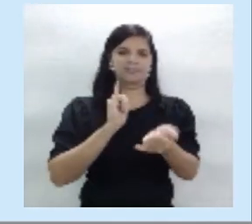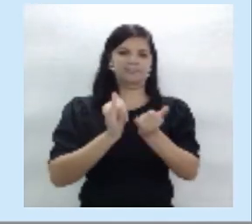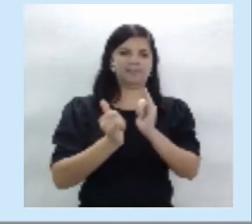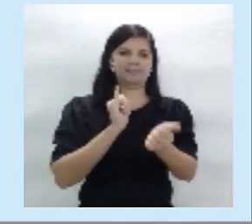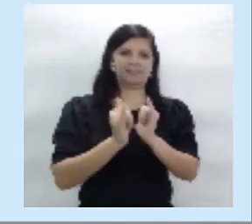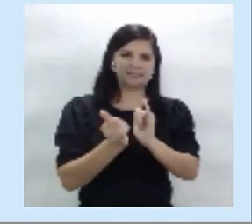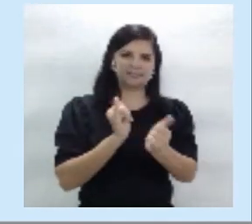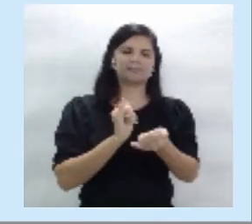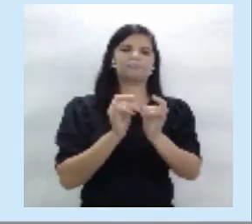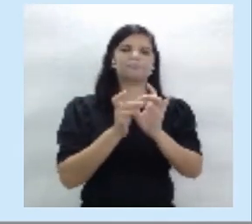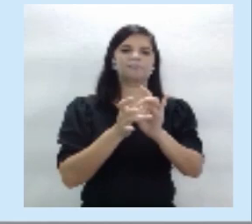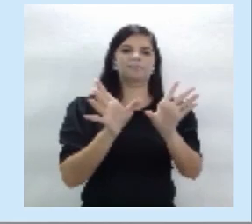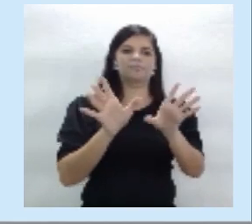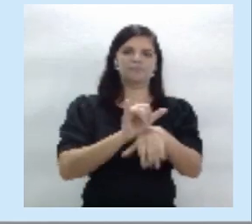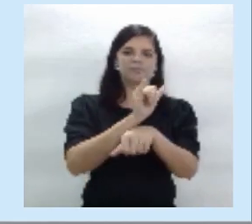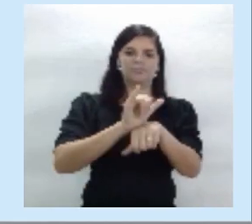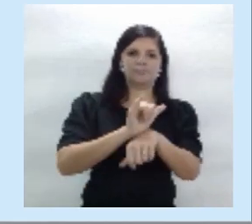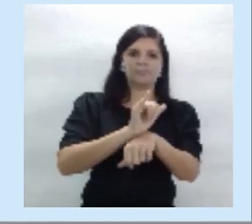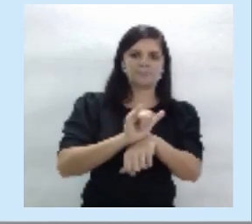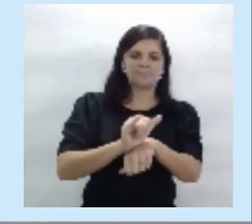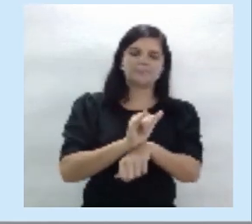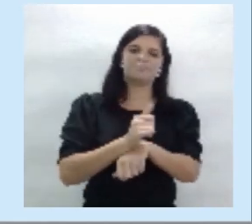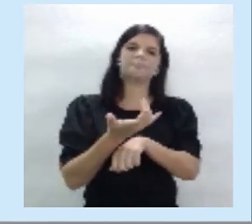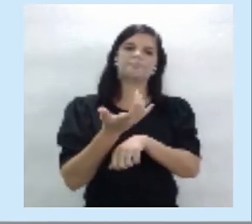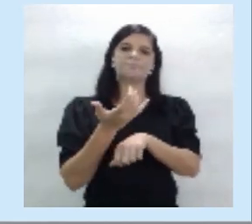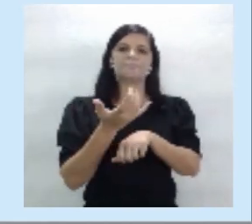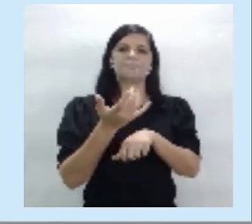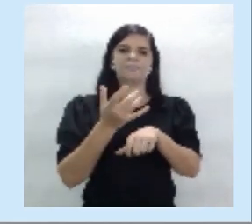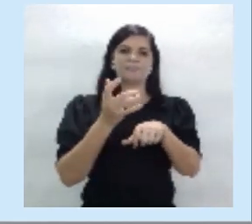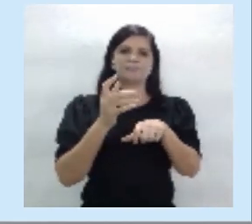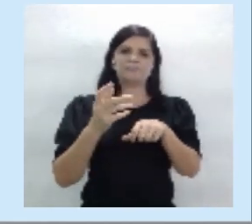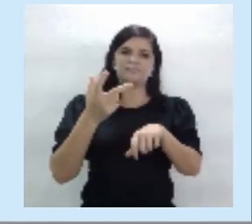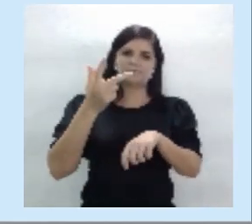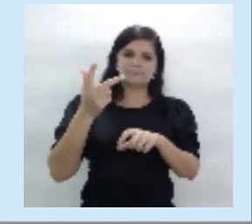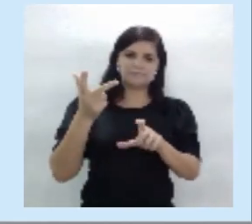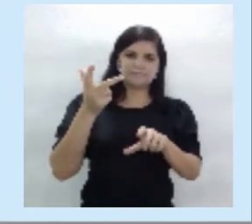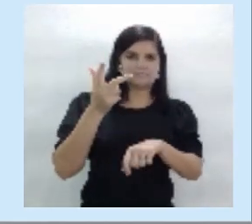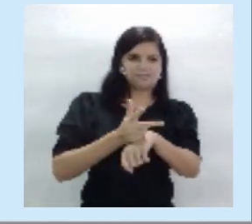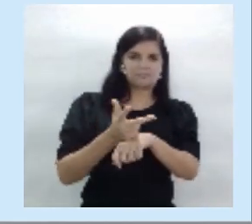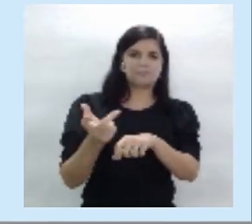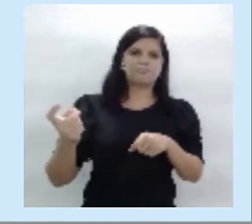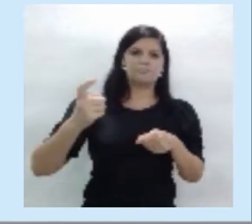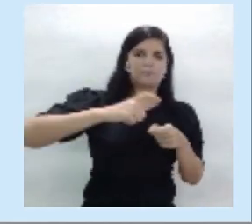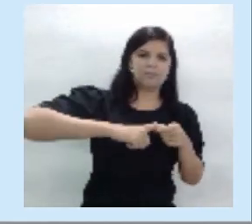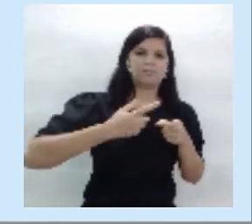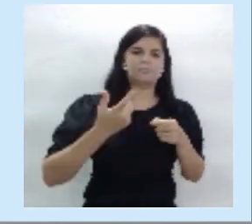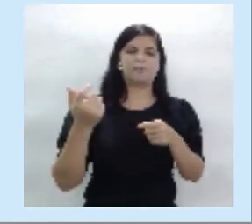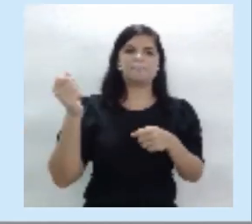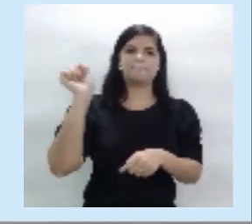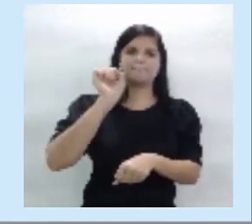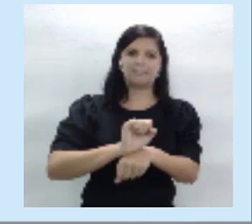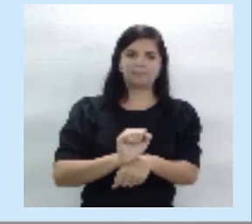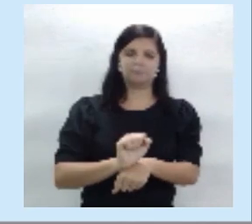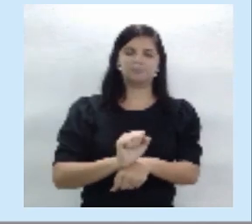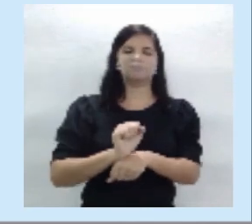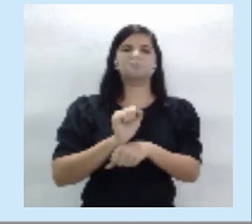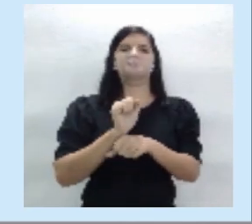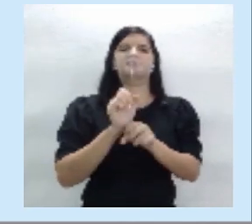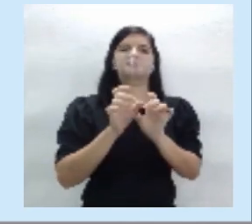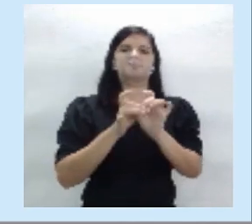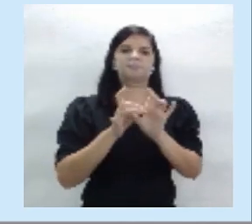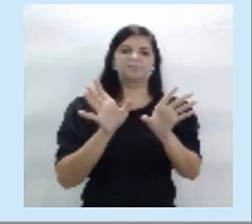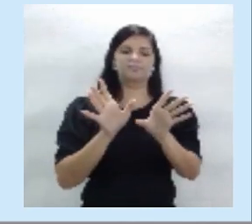né, que vocês têm aí no YouTube, tá? Recursos de voltar o vídeo, parar, pausar. Tá? Então, é interessante que